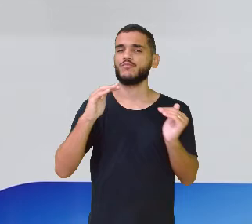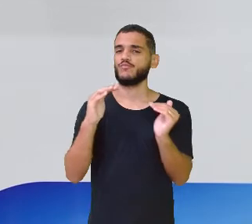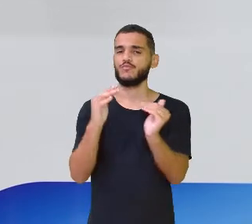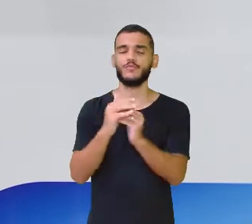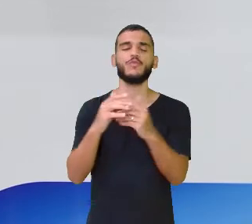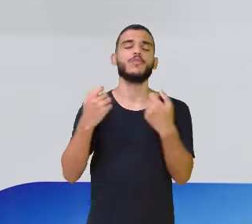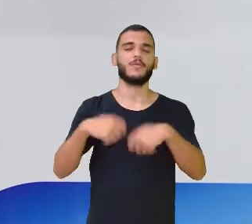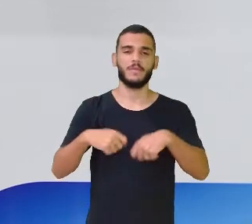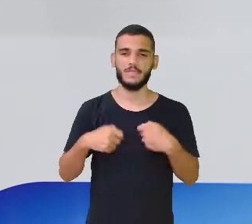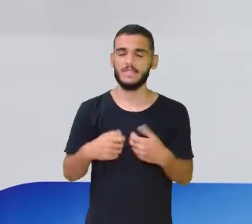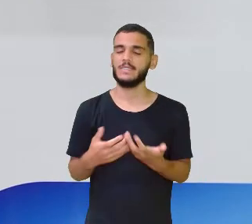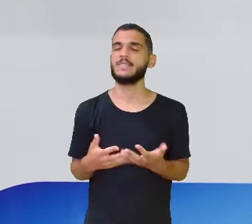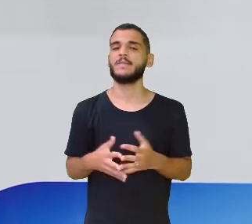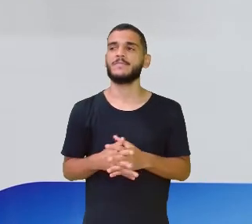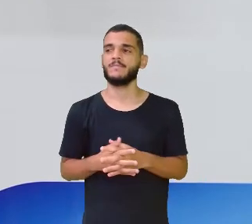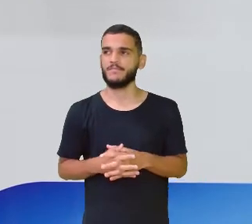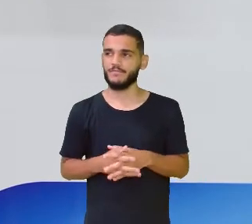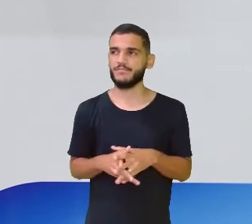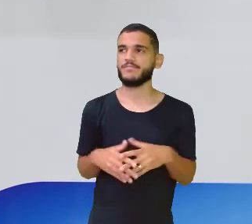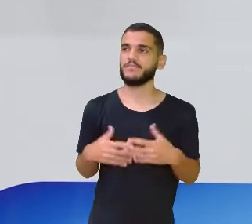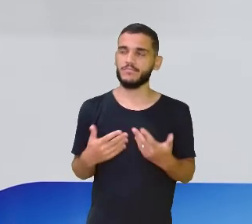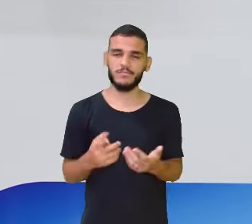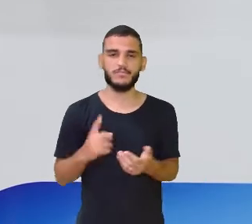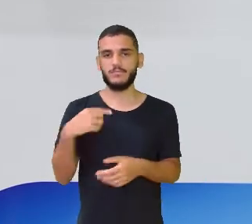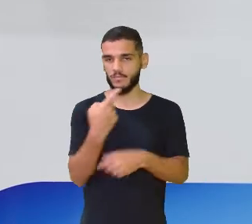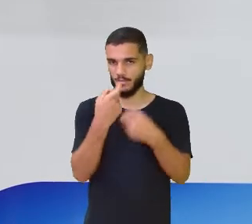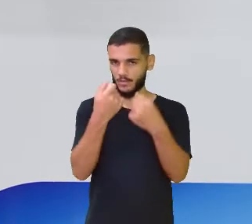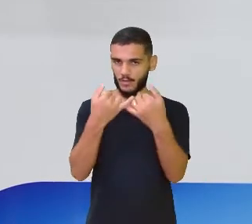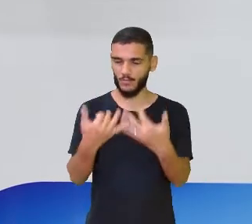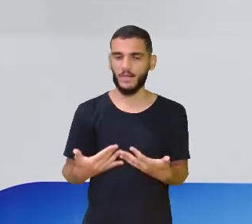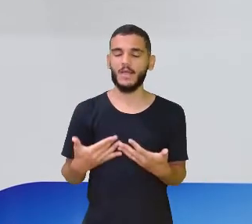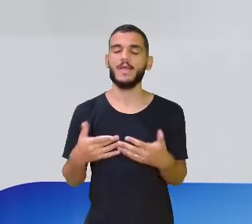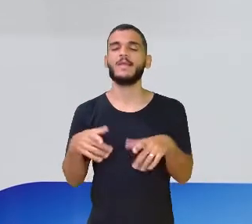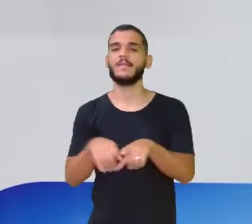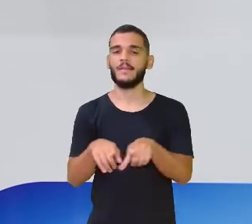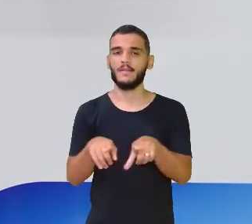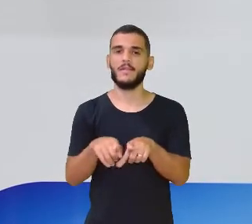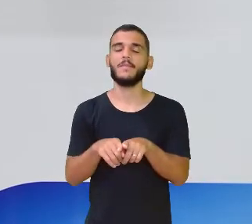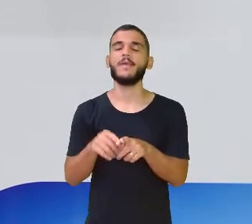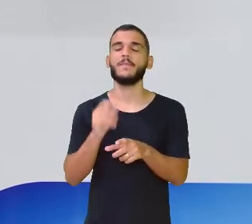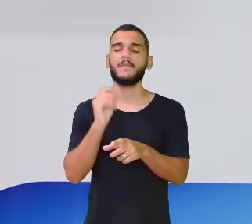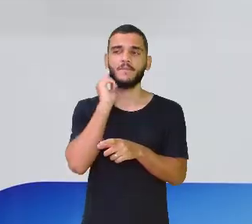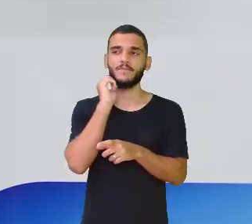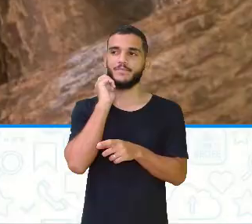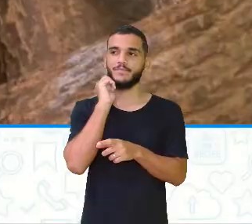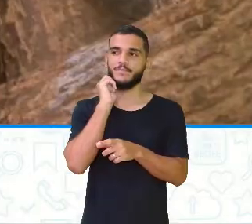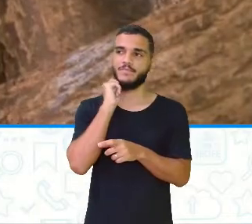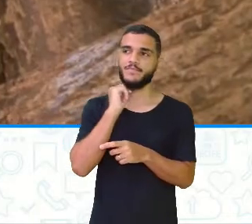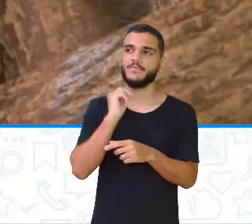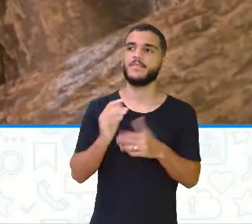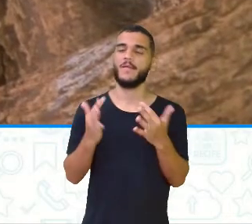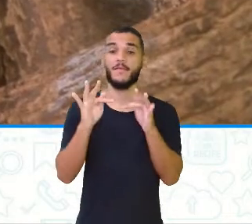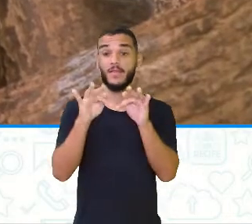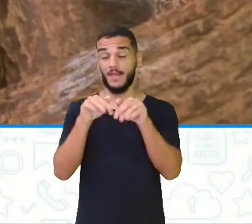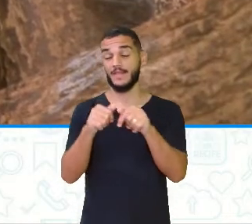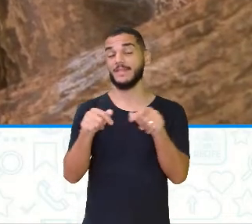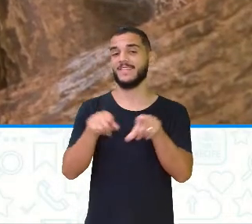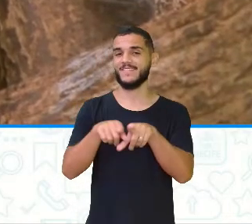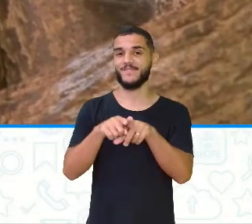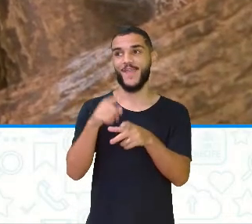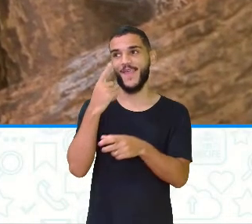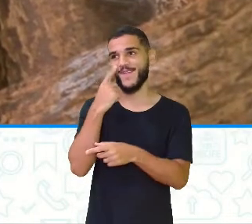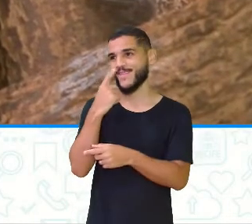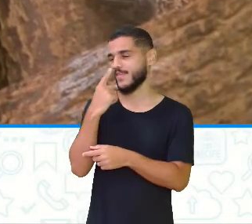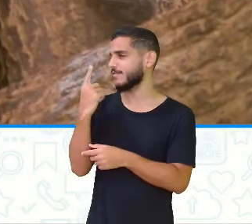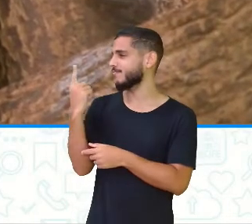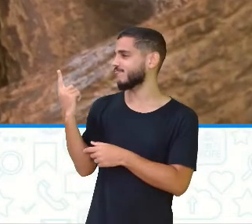animais precisam de água, não é? Que a gente vai falar sobre esse conteúdo também. Aqui, e só para finalizar, eu vou deixar isso aqui, ó, vocês